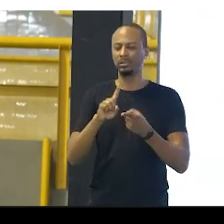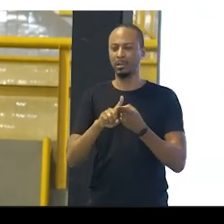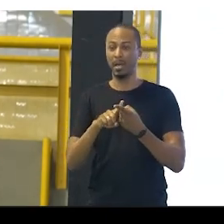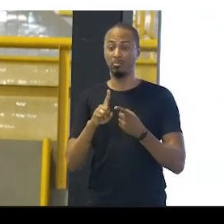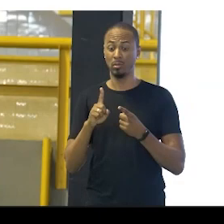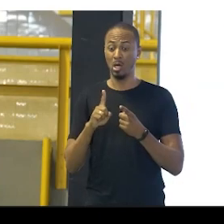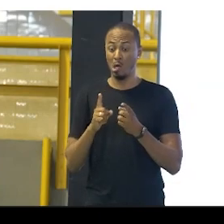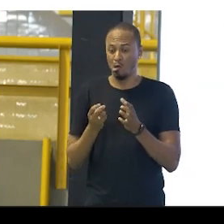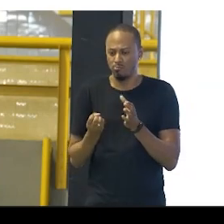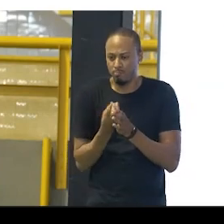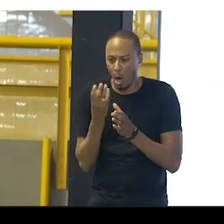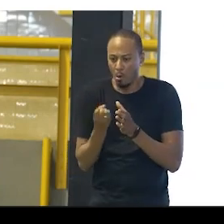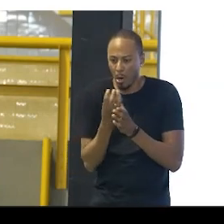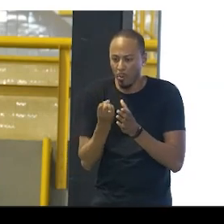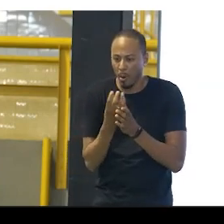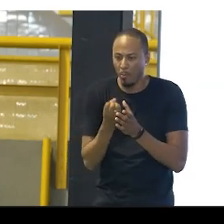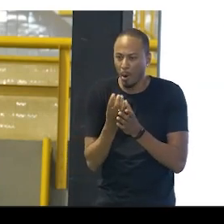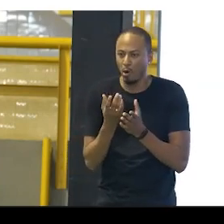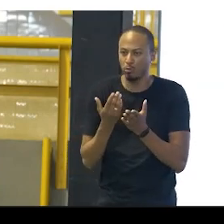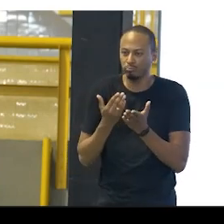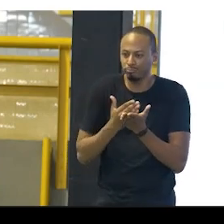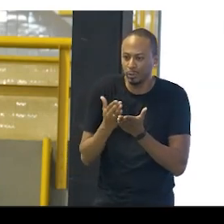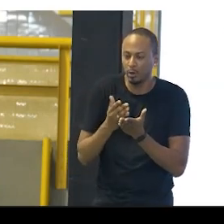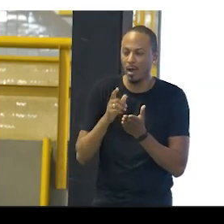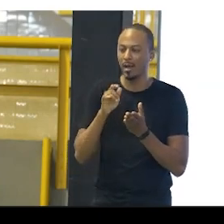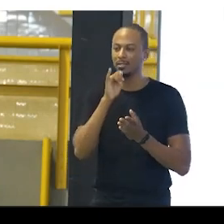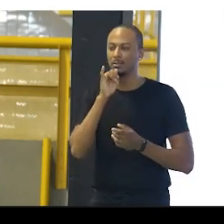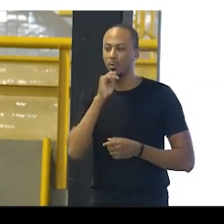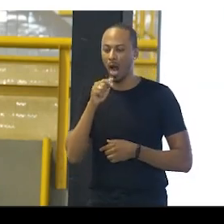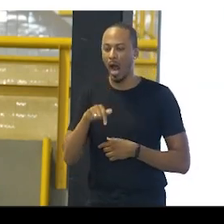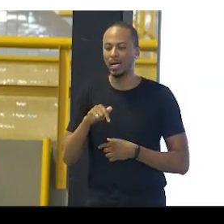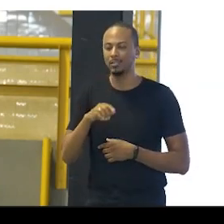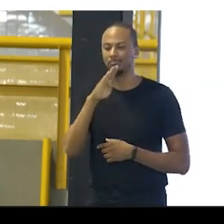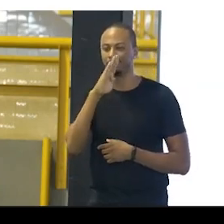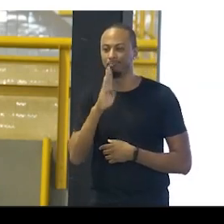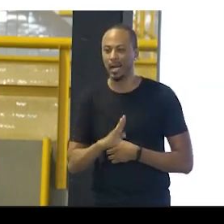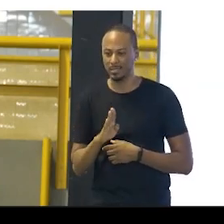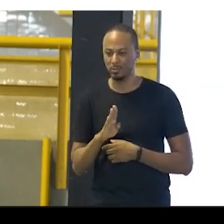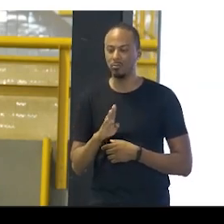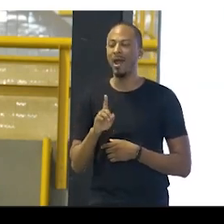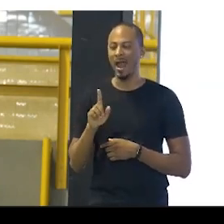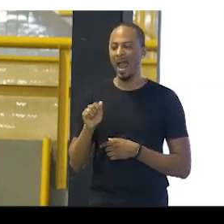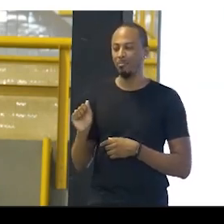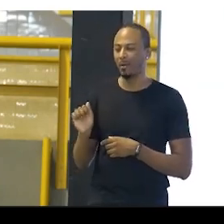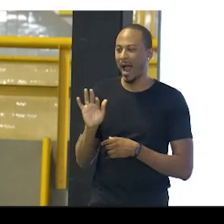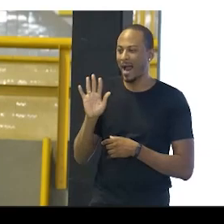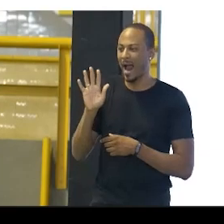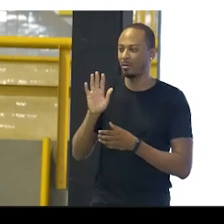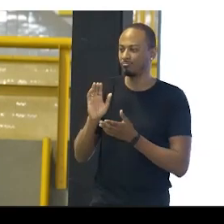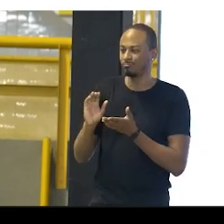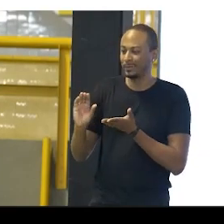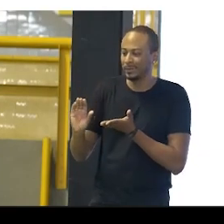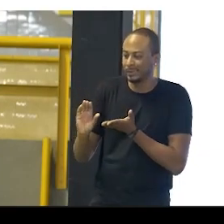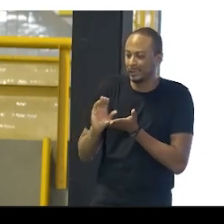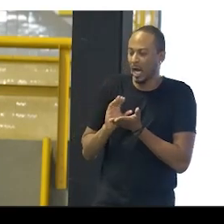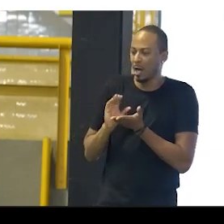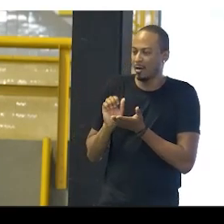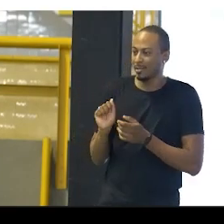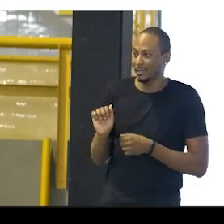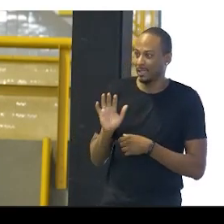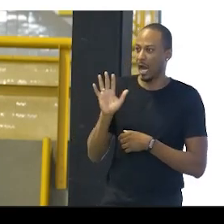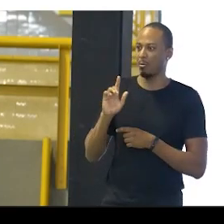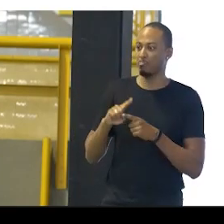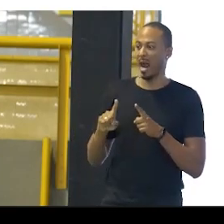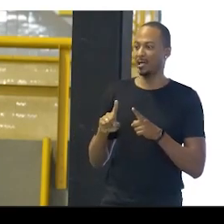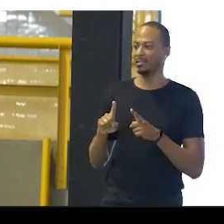mesmo que essa produção, como é o caso do Brasil, o custo dela fosse mais caro. E lembra, no Oriente Médio, se você espirrar,